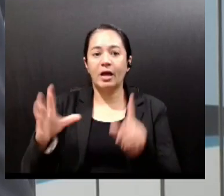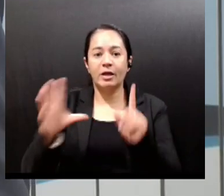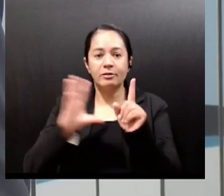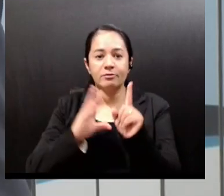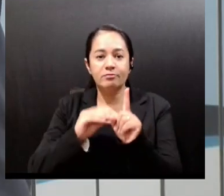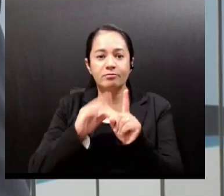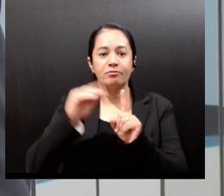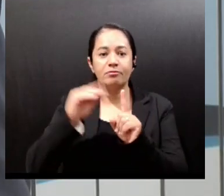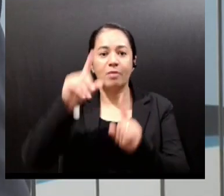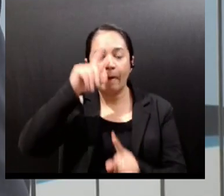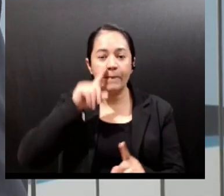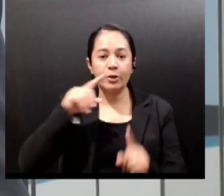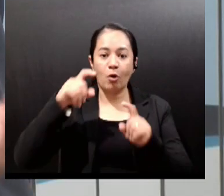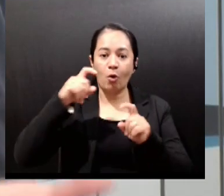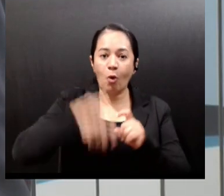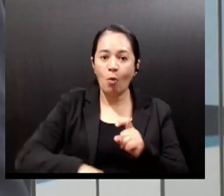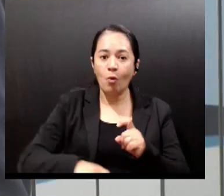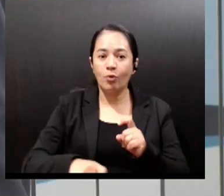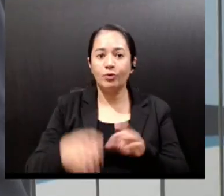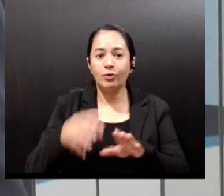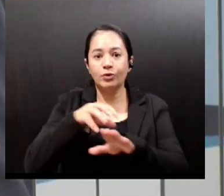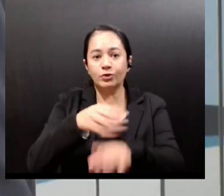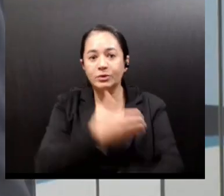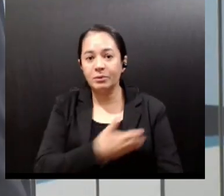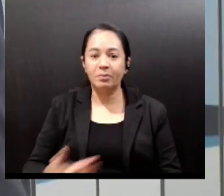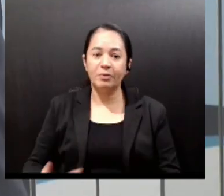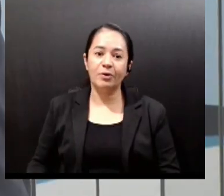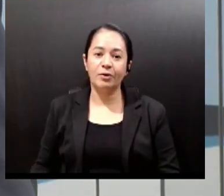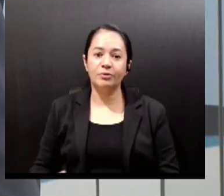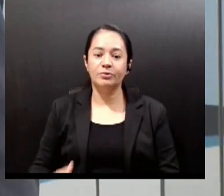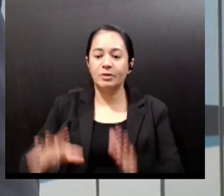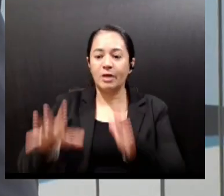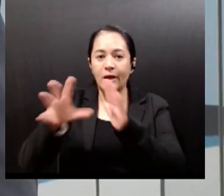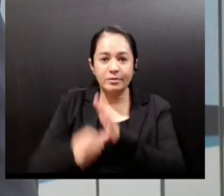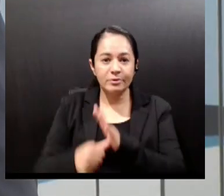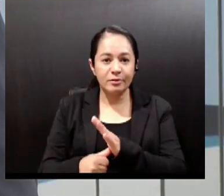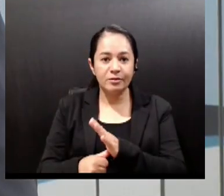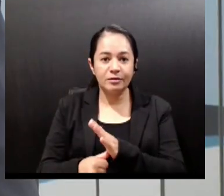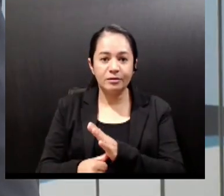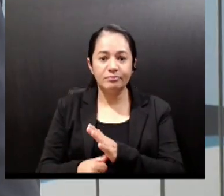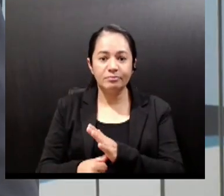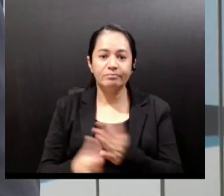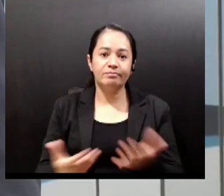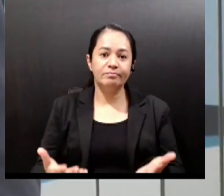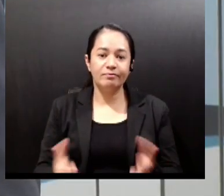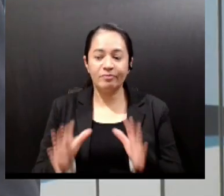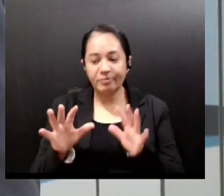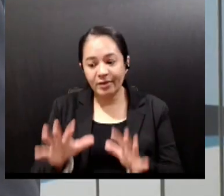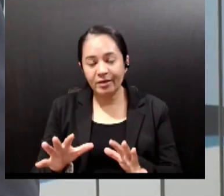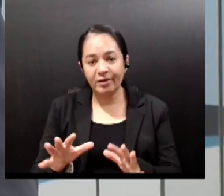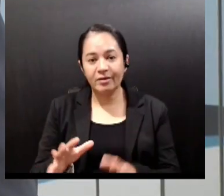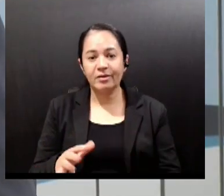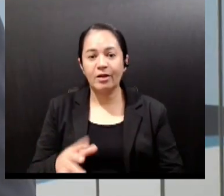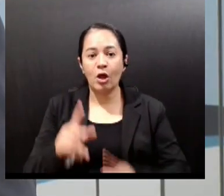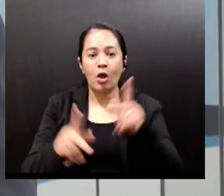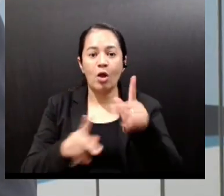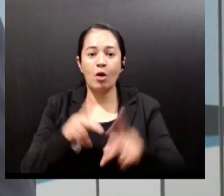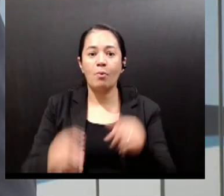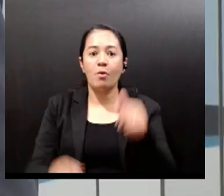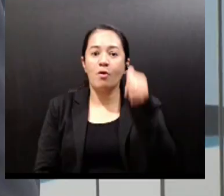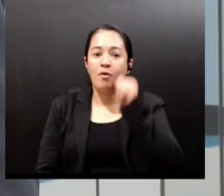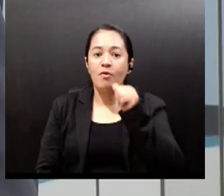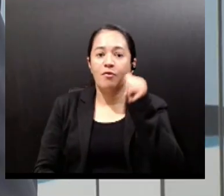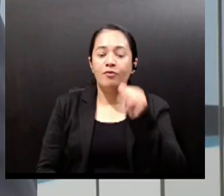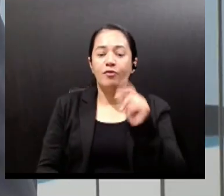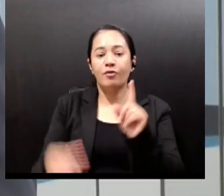sexual no transporte público, assaltos, furtos. É a população fragilizada que nós temos